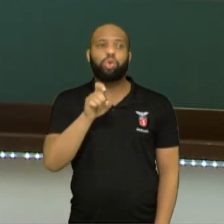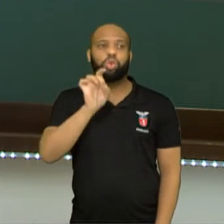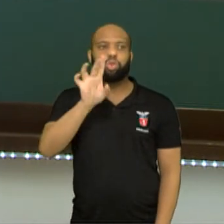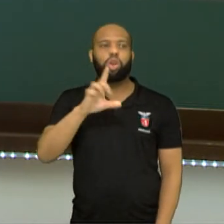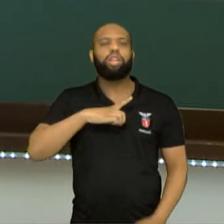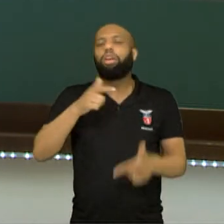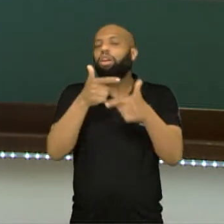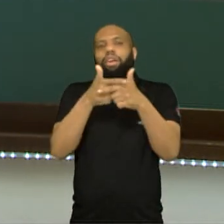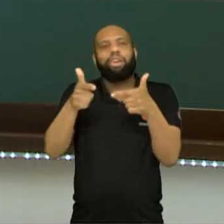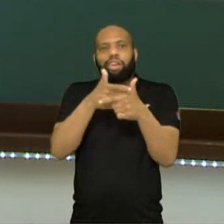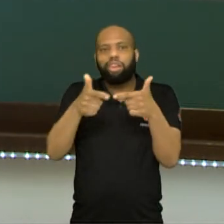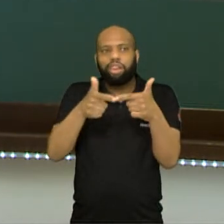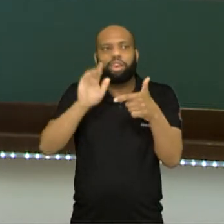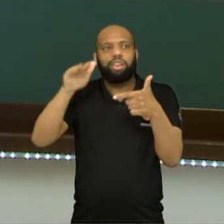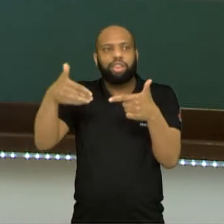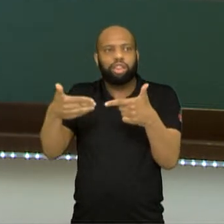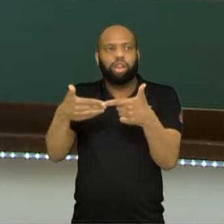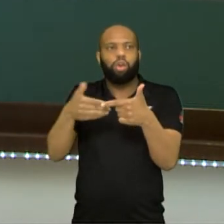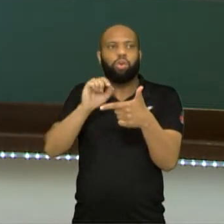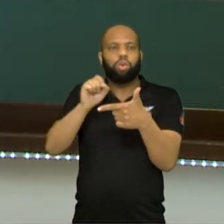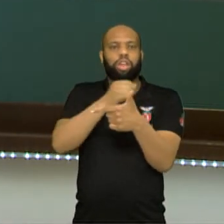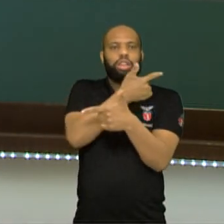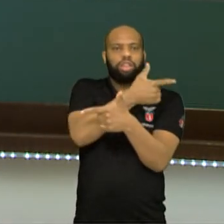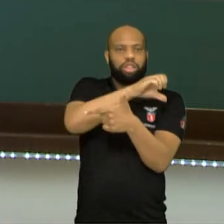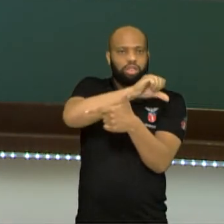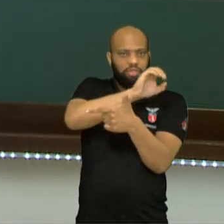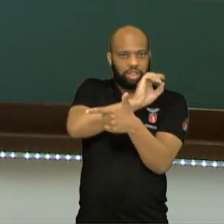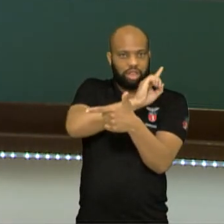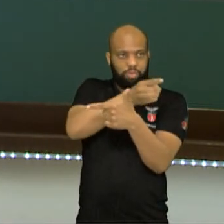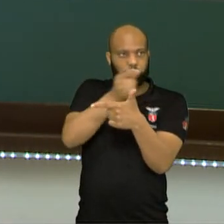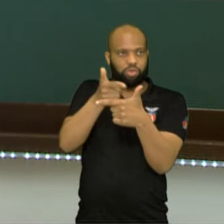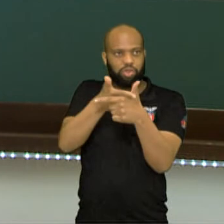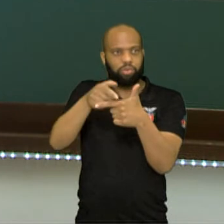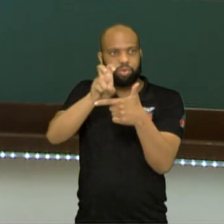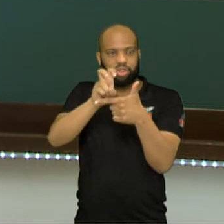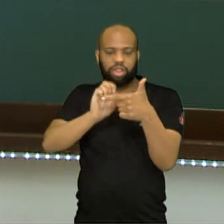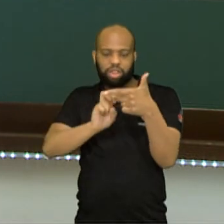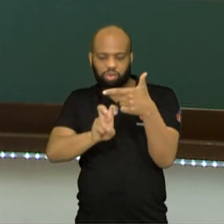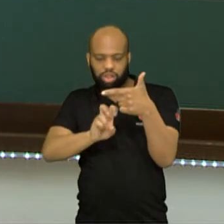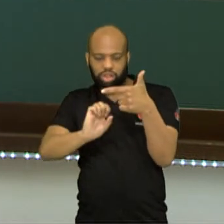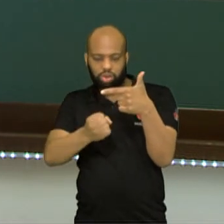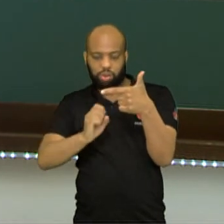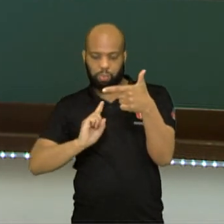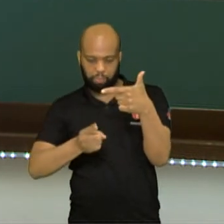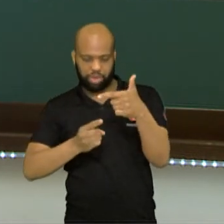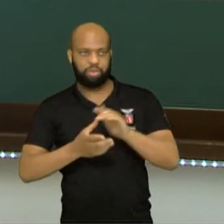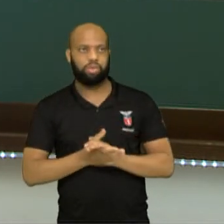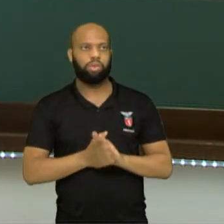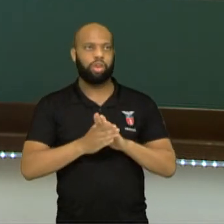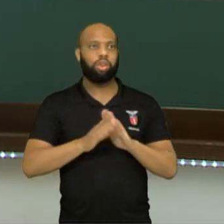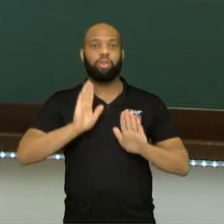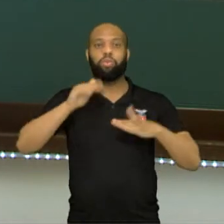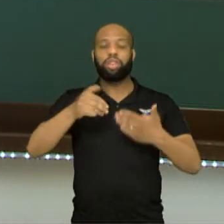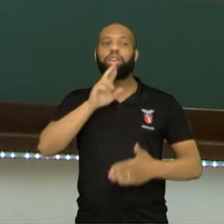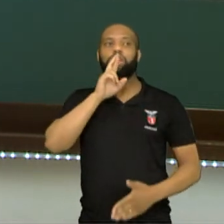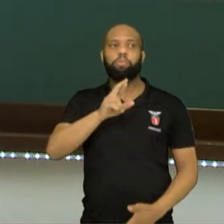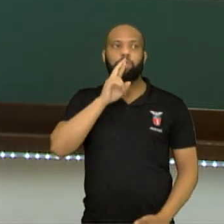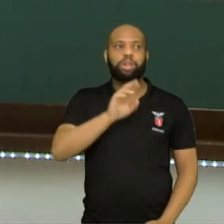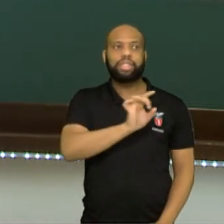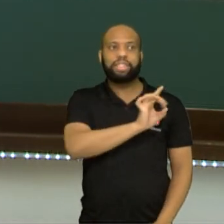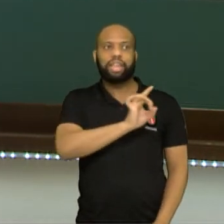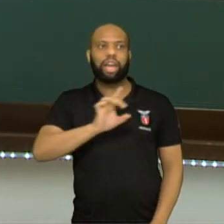Tem que dividir. X vai valer 58 mil. Então, de resposta, cada